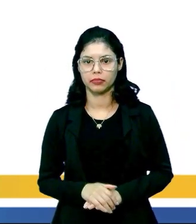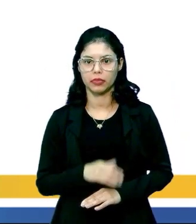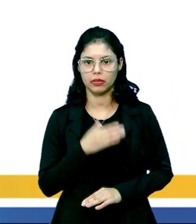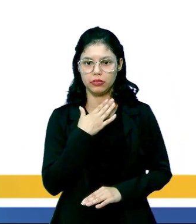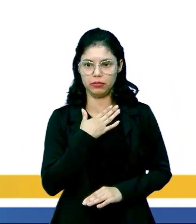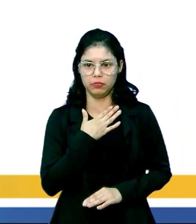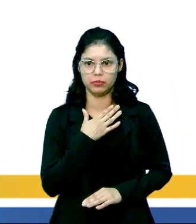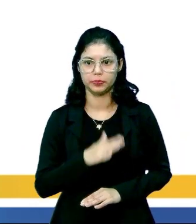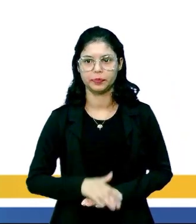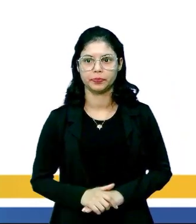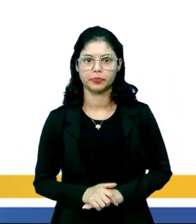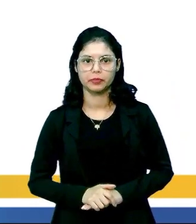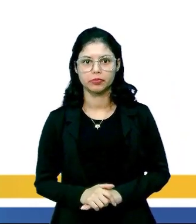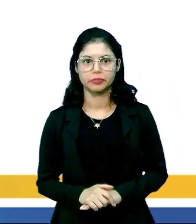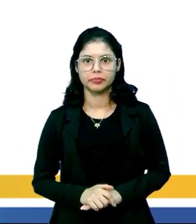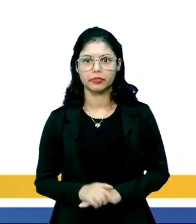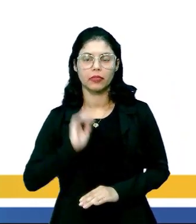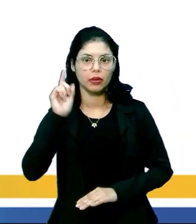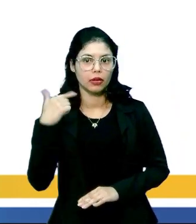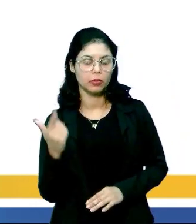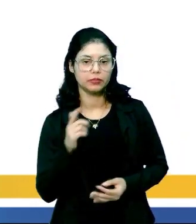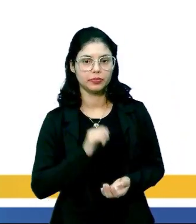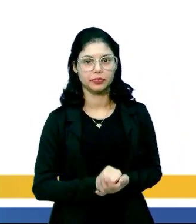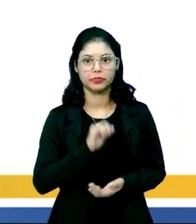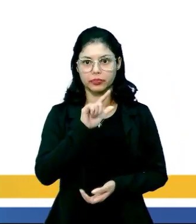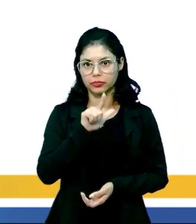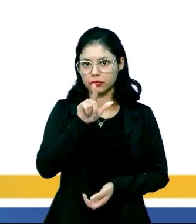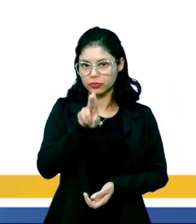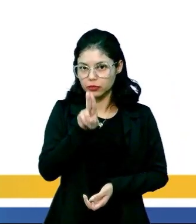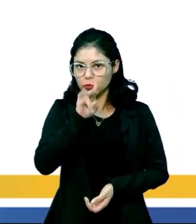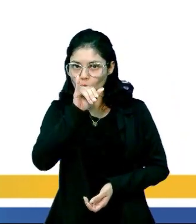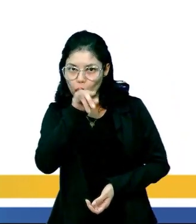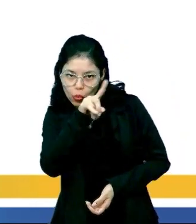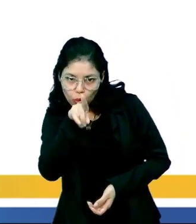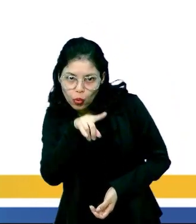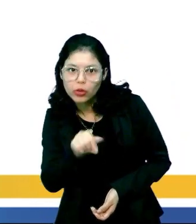canta né o próximo nós temos